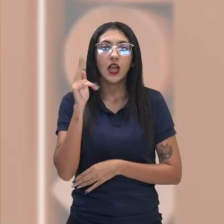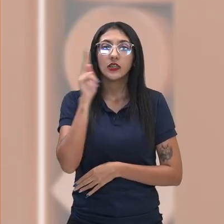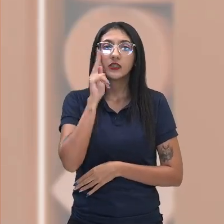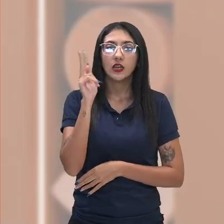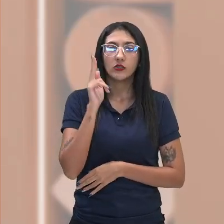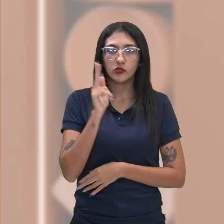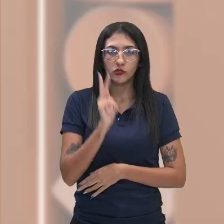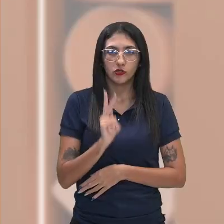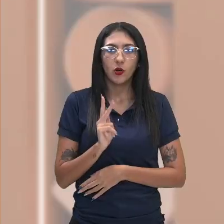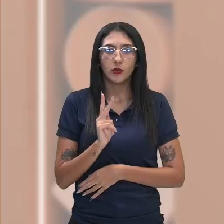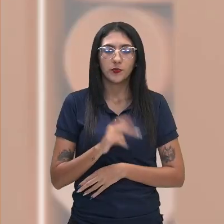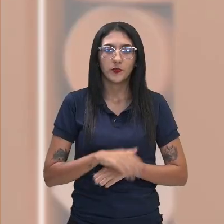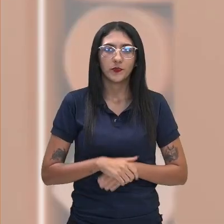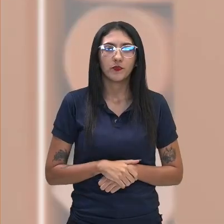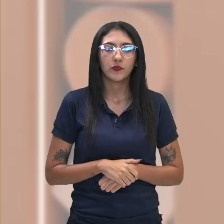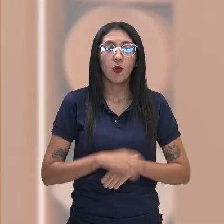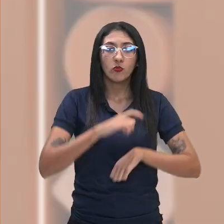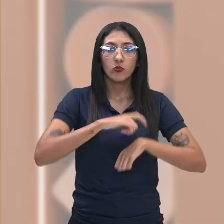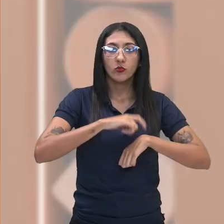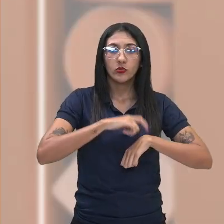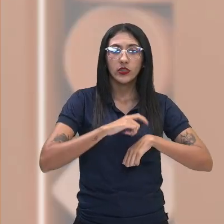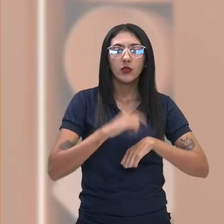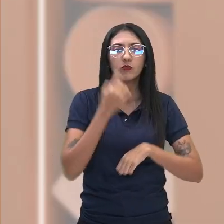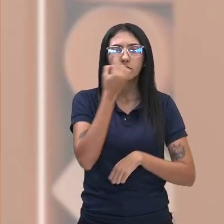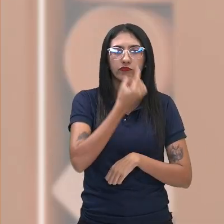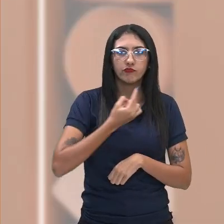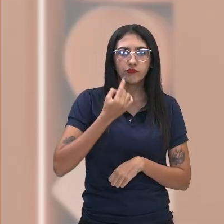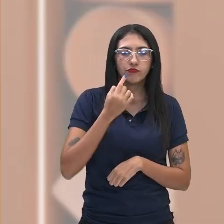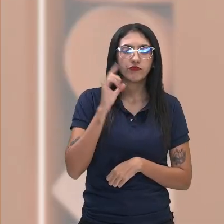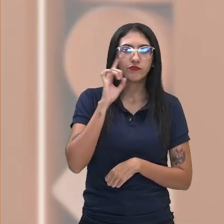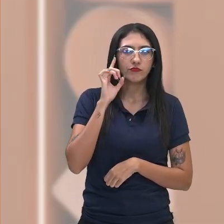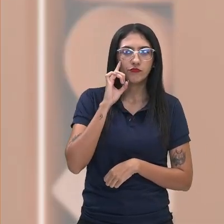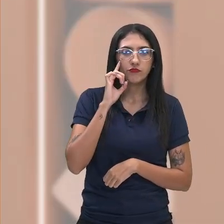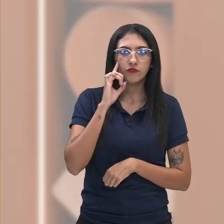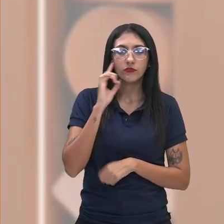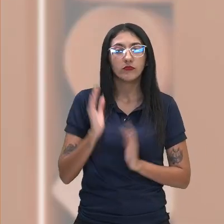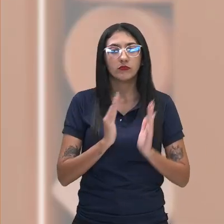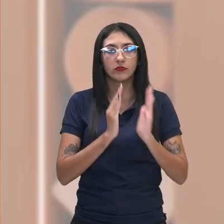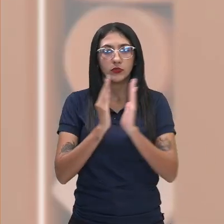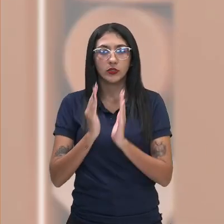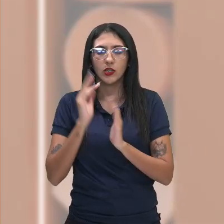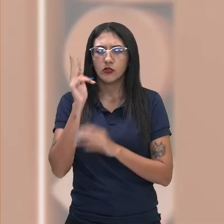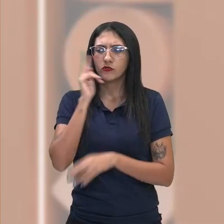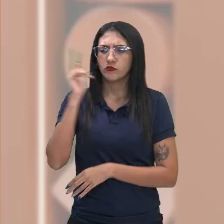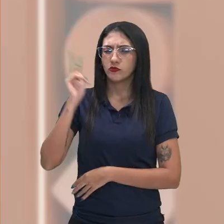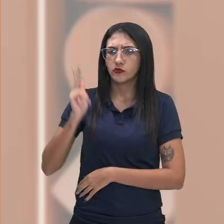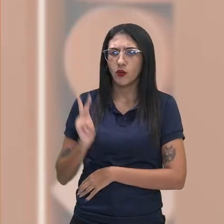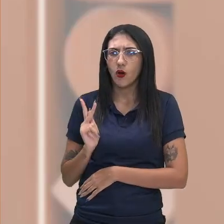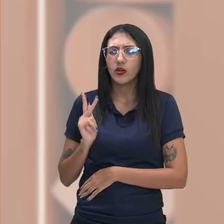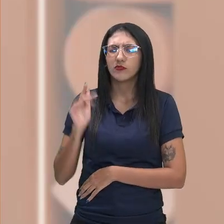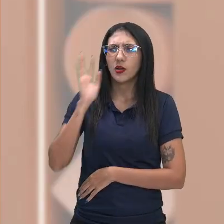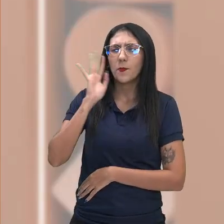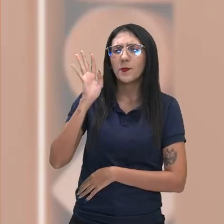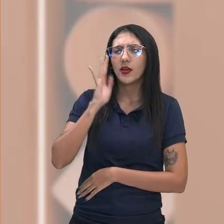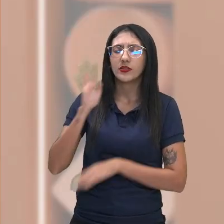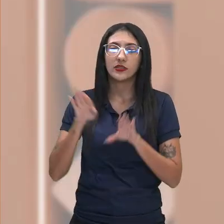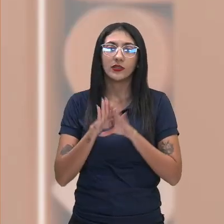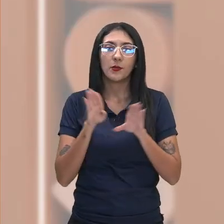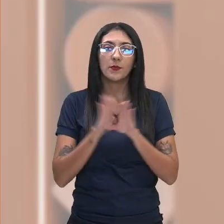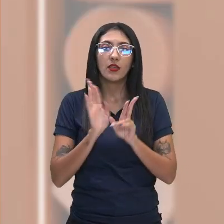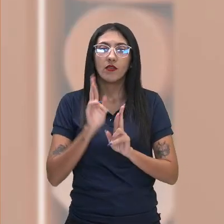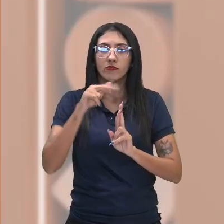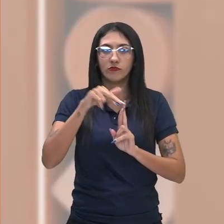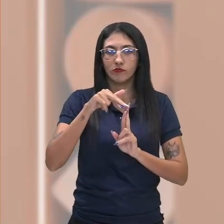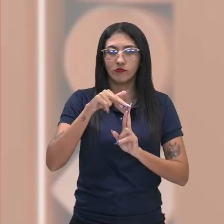da história, como o tempo cronológico, o tempo histórico, além das fontes, como as